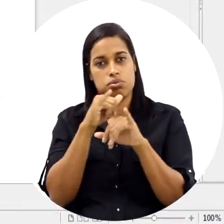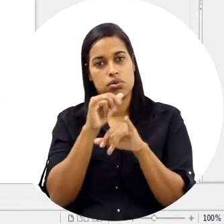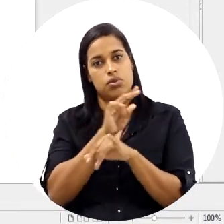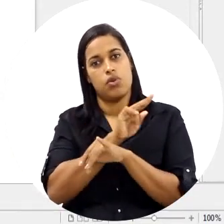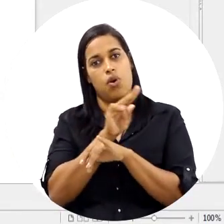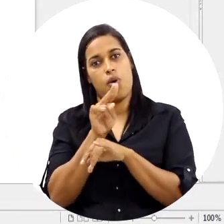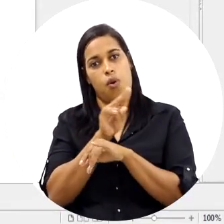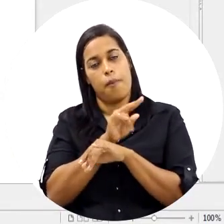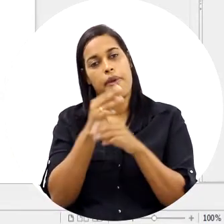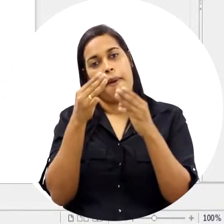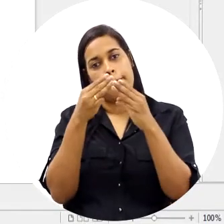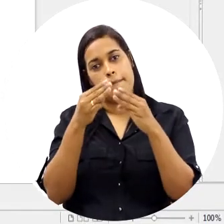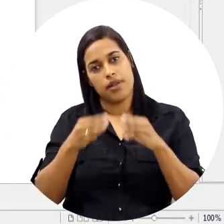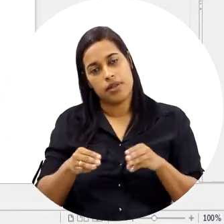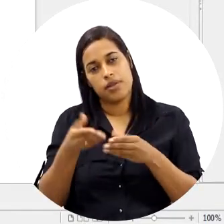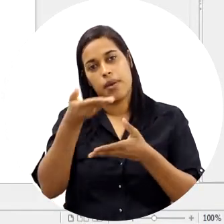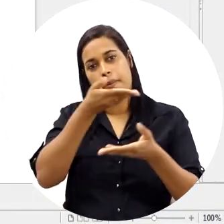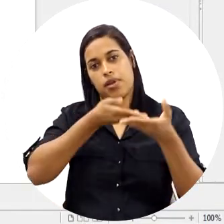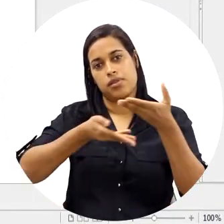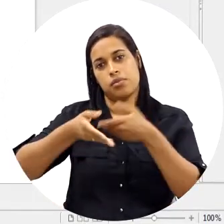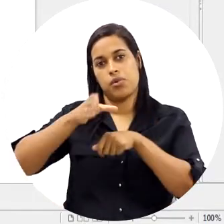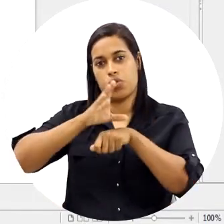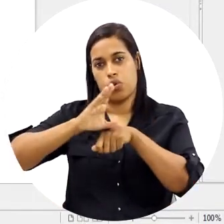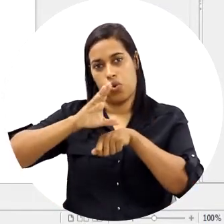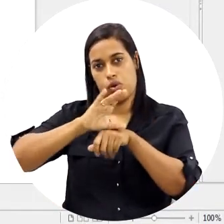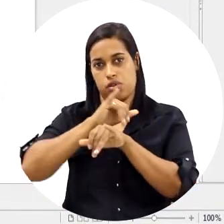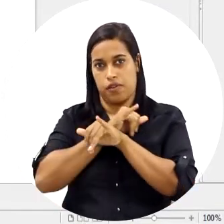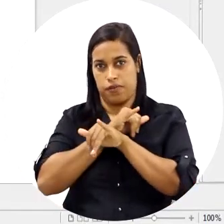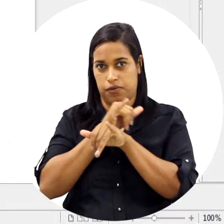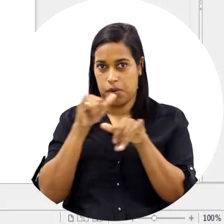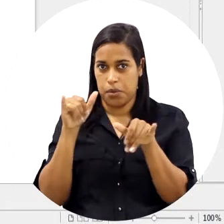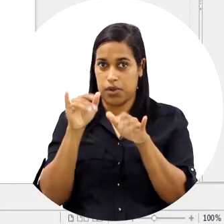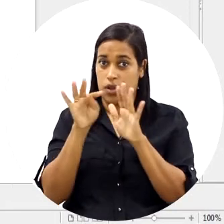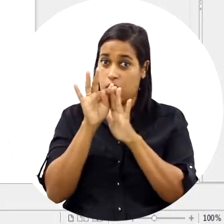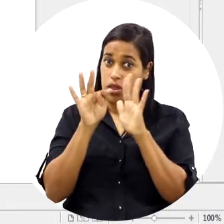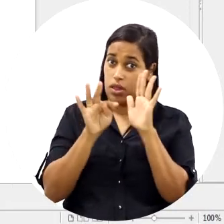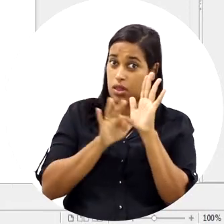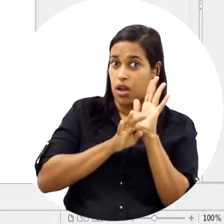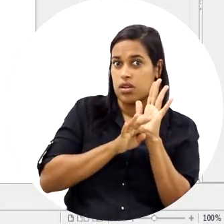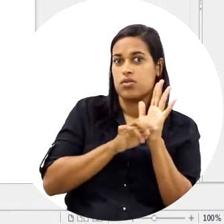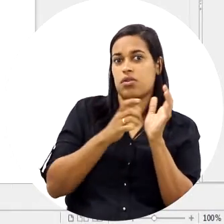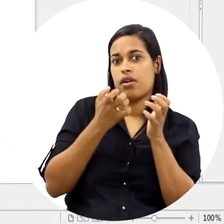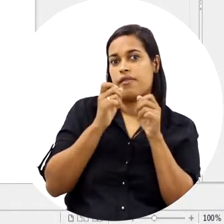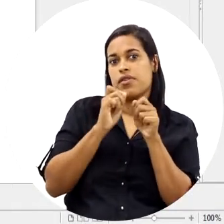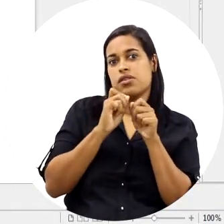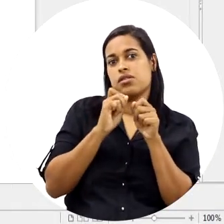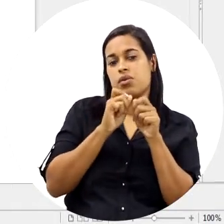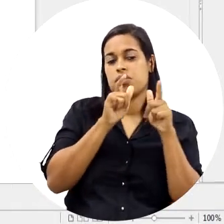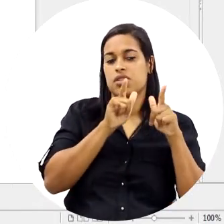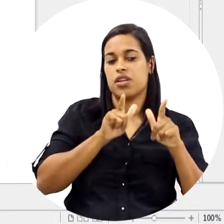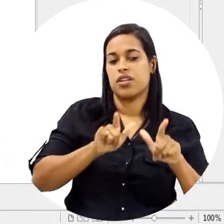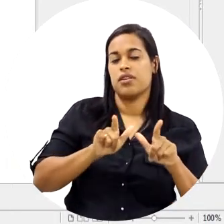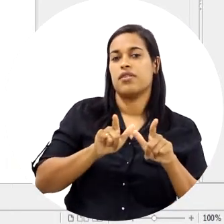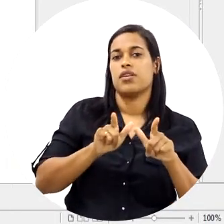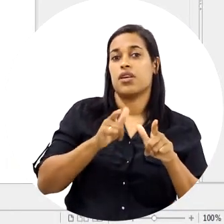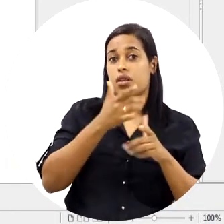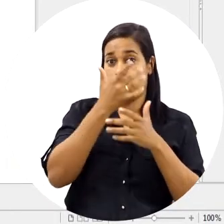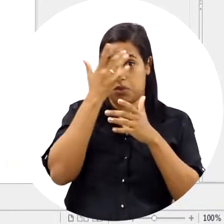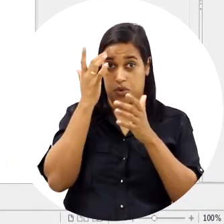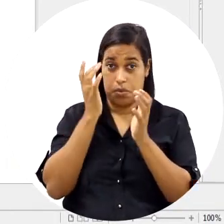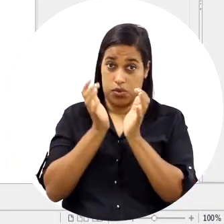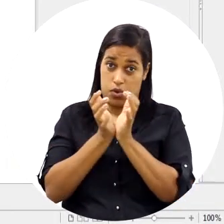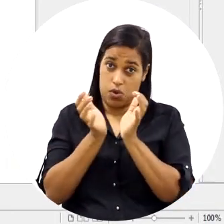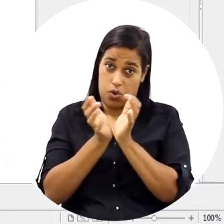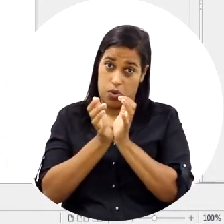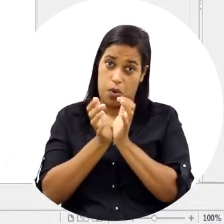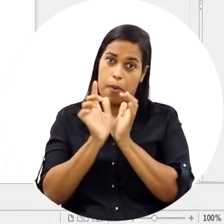do aluno e a matrícula participou do curso de informática. Então, se é um texto padrão, você quer fazer um certificado para um conjunto de pessoas que